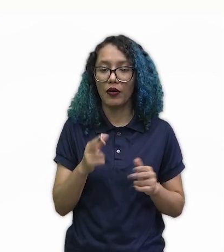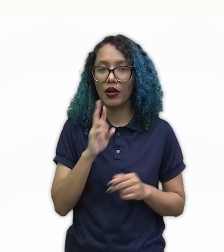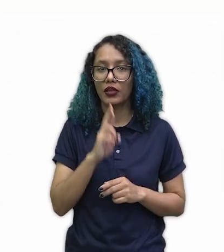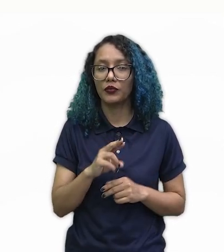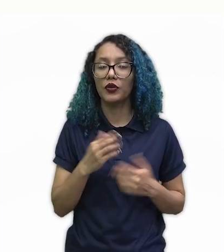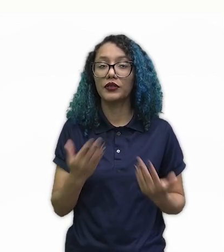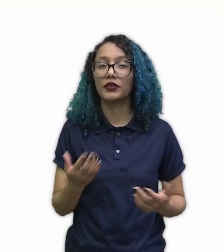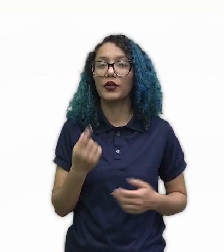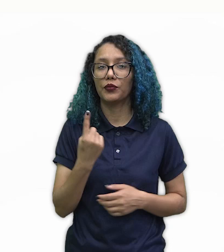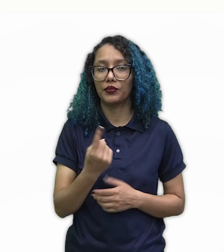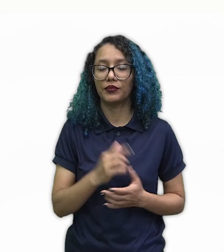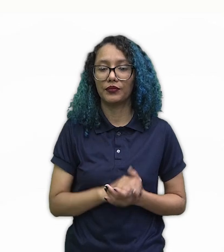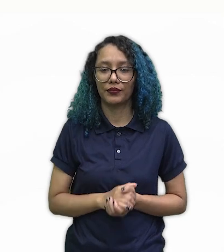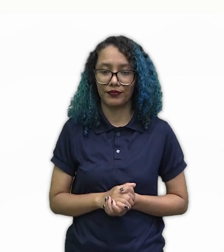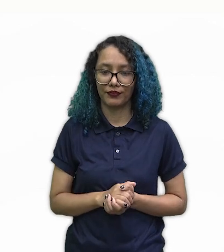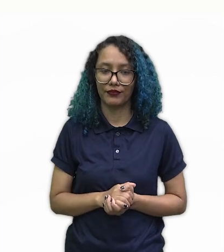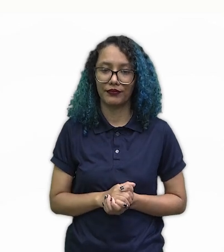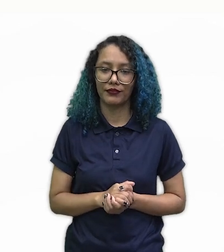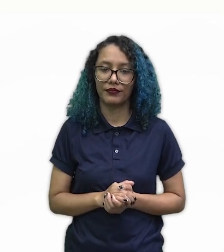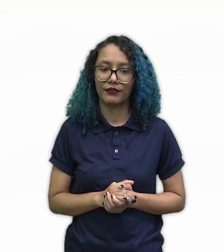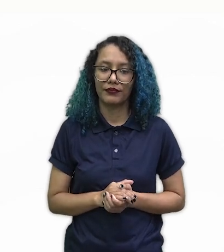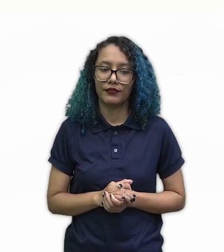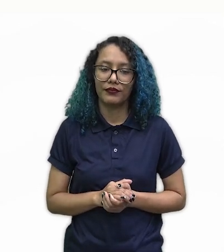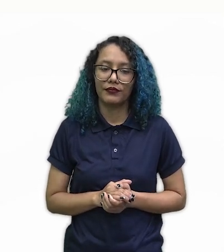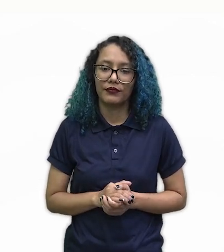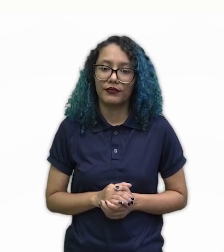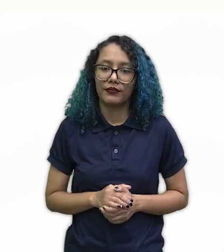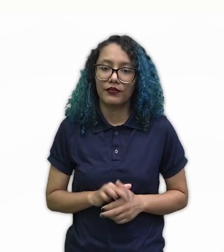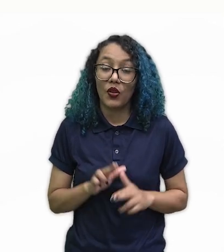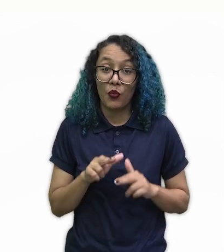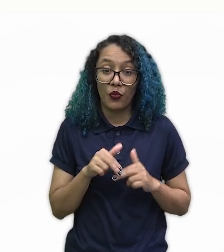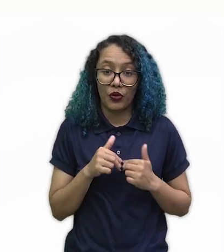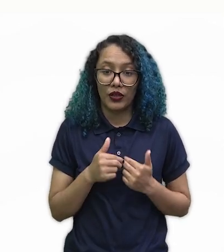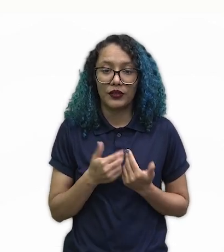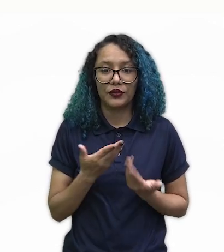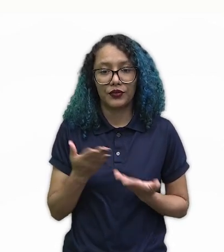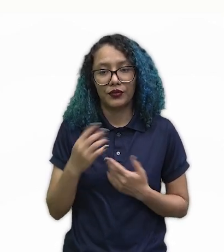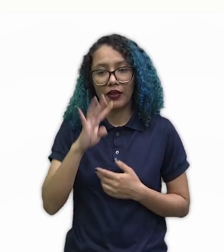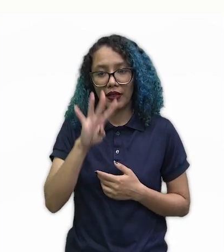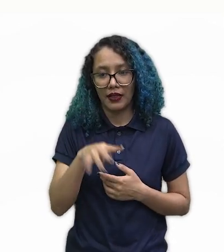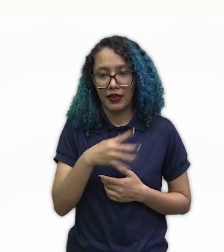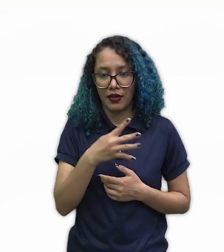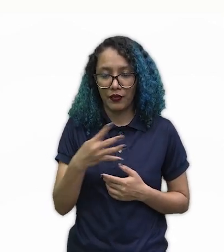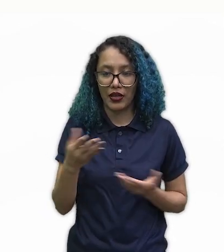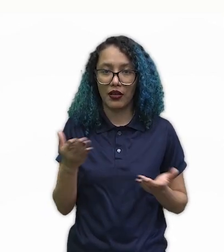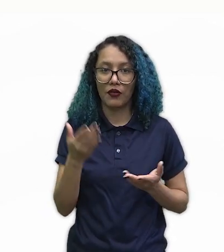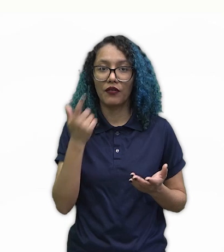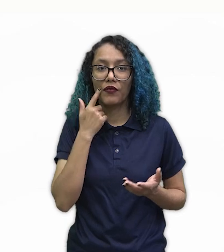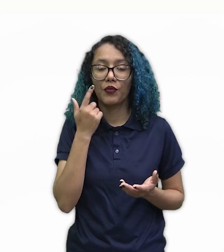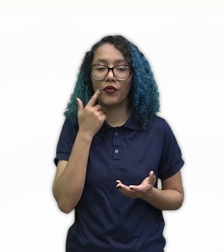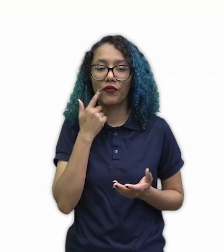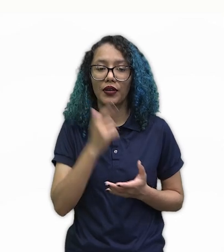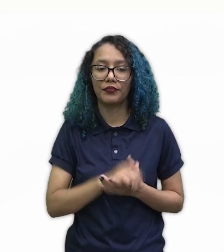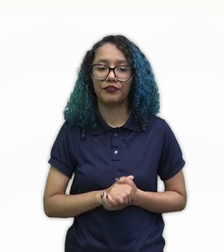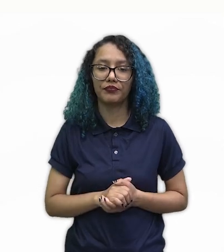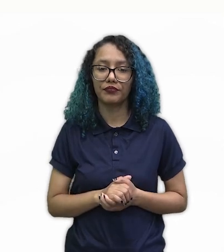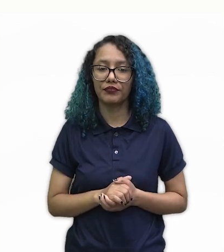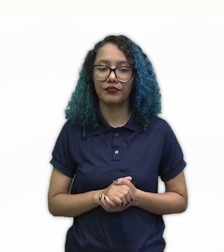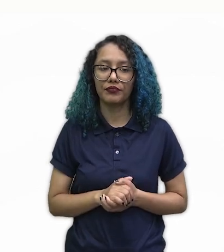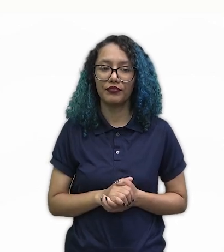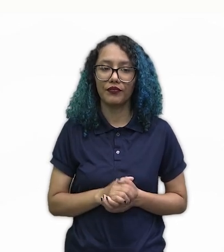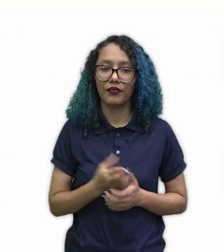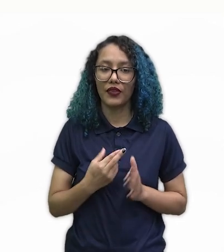o resultado vale 1. Tá legal? Por isso que nós temos aí esta tabelinha. Vamos verificar agora como é que